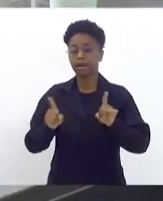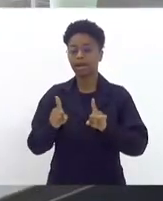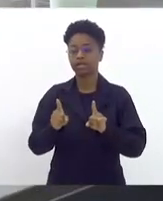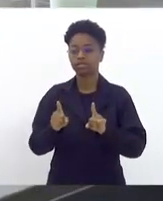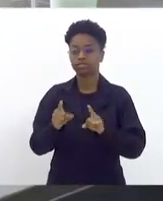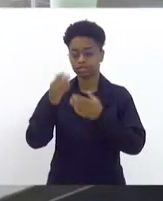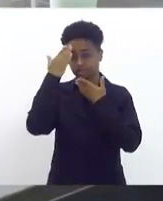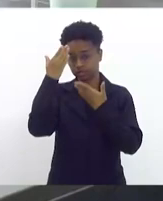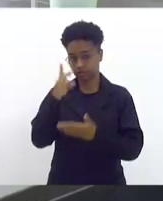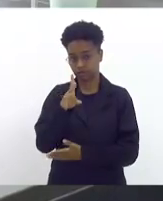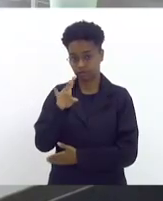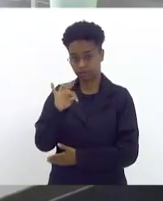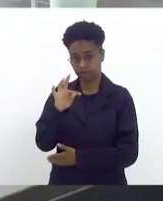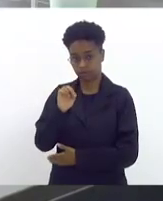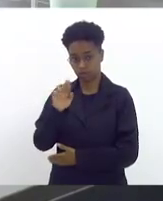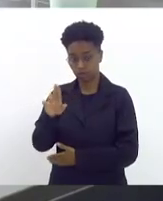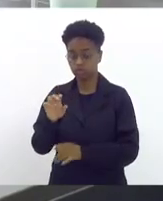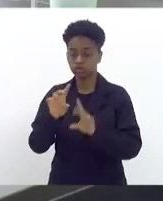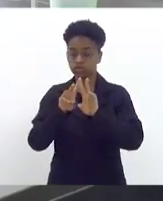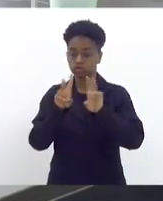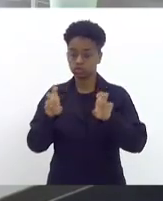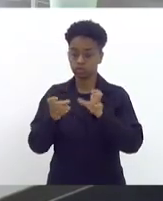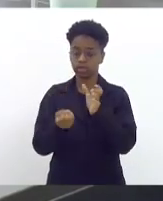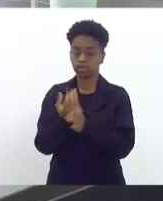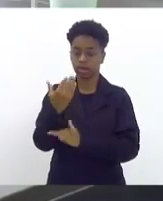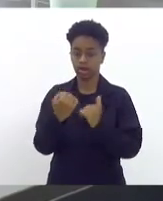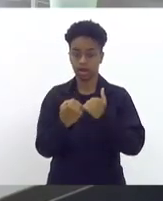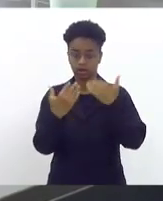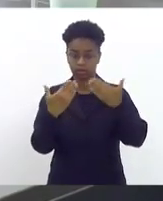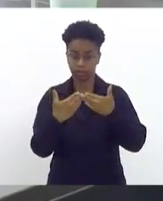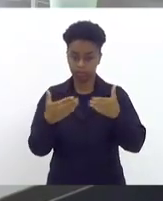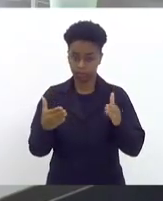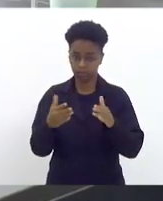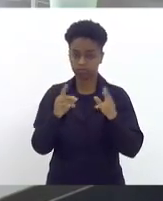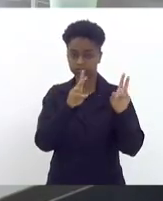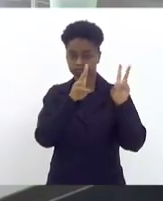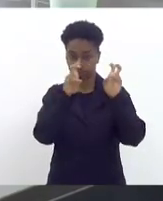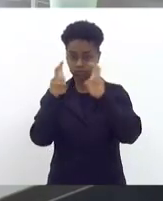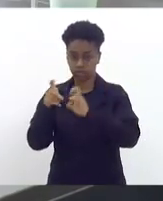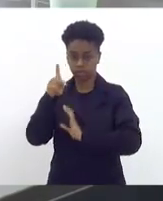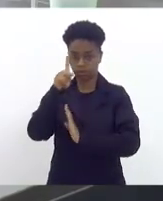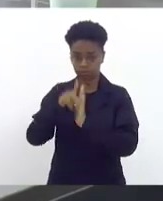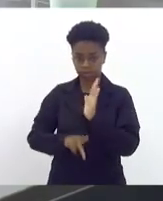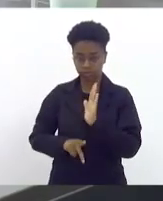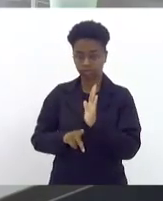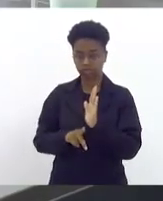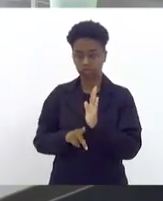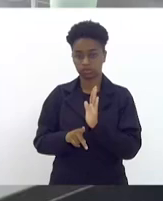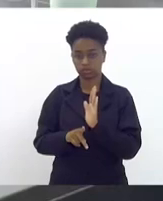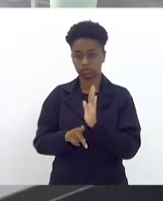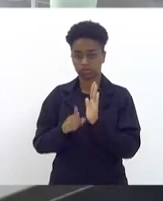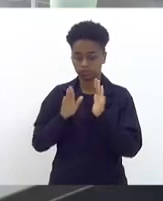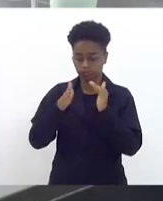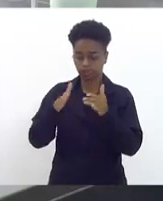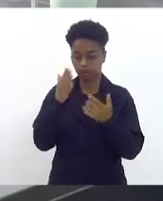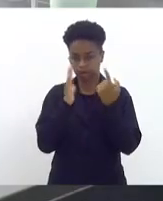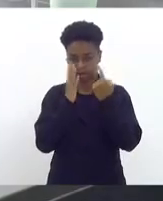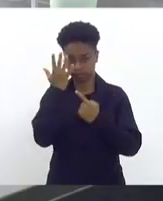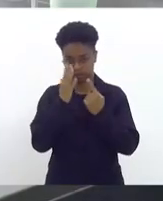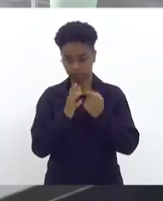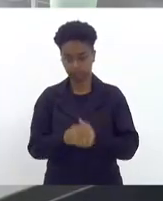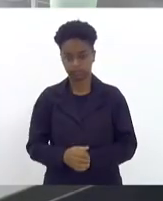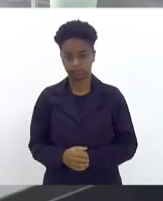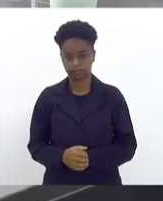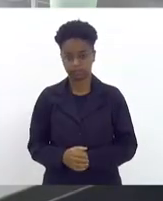sobre a realização de audiência pública sobre a temática dos projetos relacionados ao carnaval Então